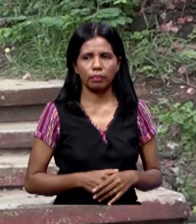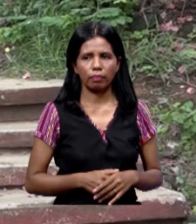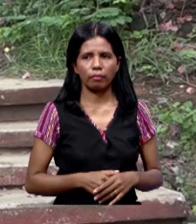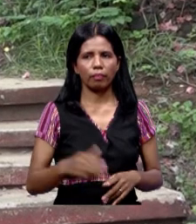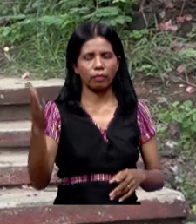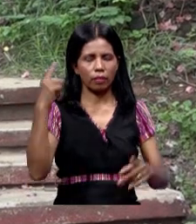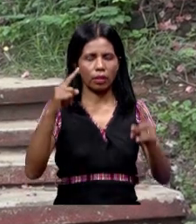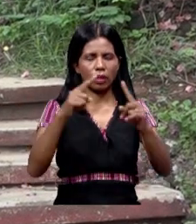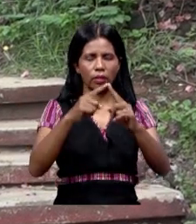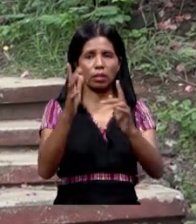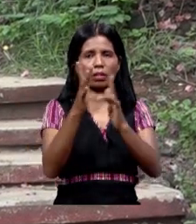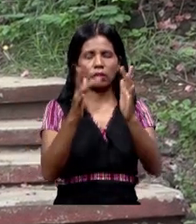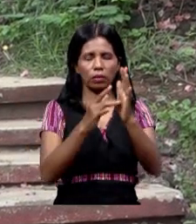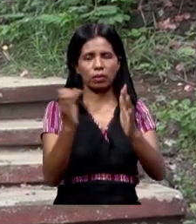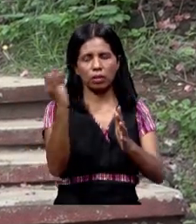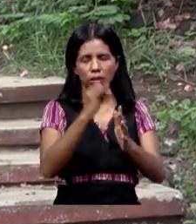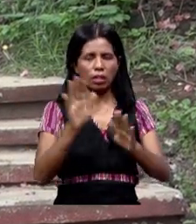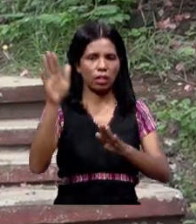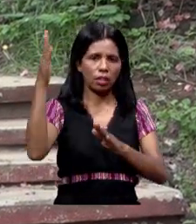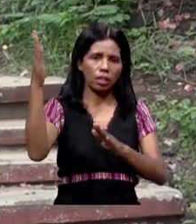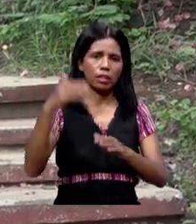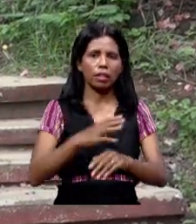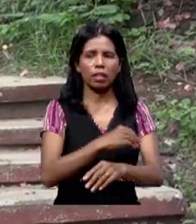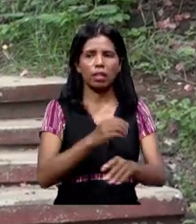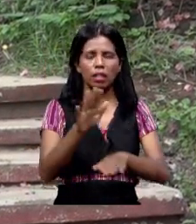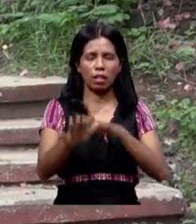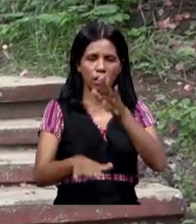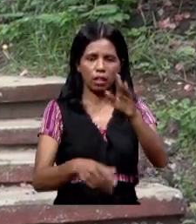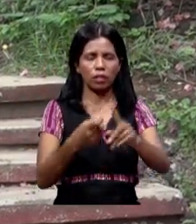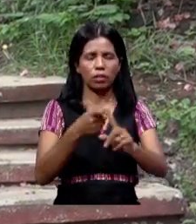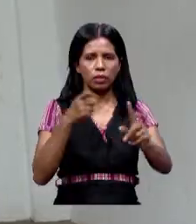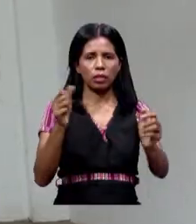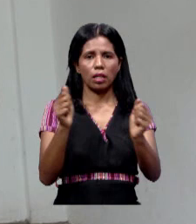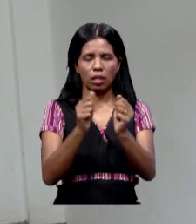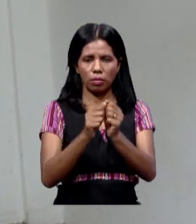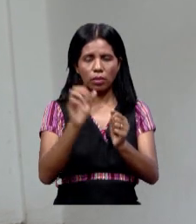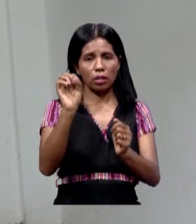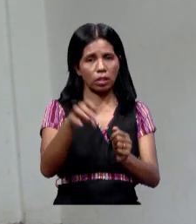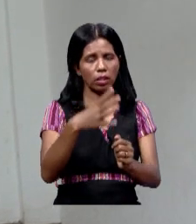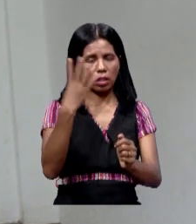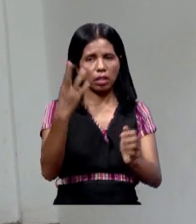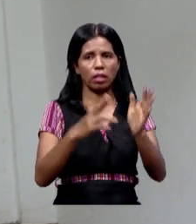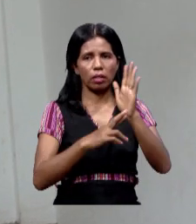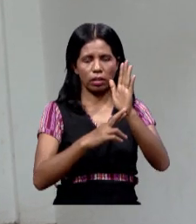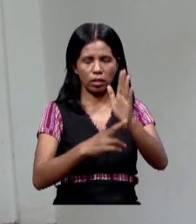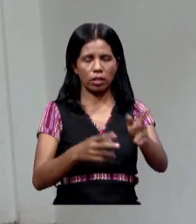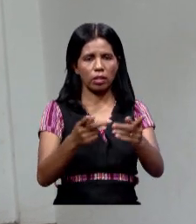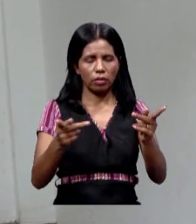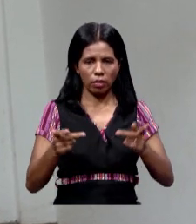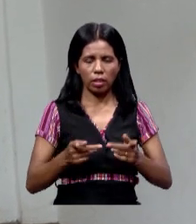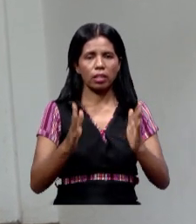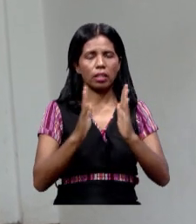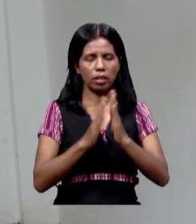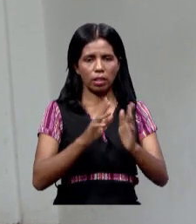Estou a Cristo Rei Nilete, visitante Sira, Selá Oliusi Estação Sanulari Singhat, nebe representa Fatin Oração Nian,